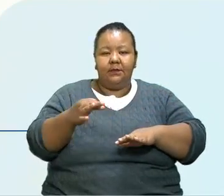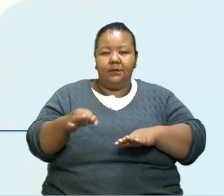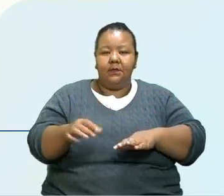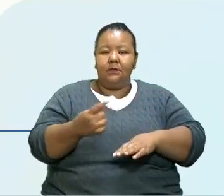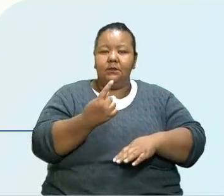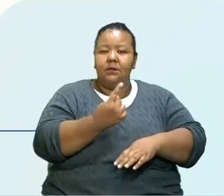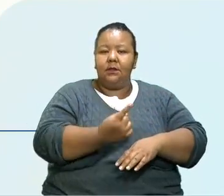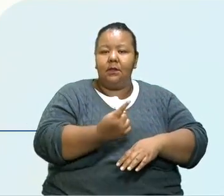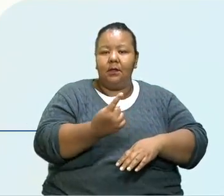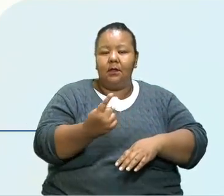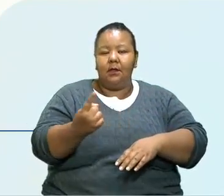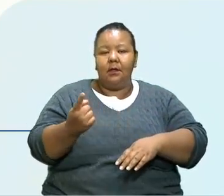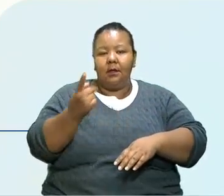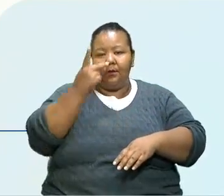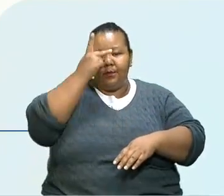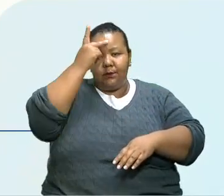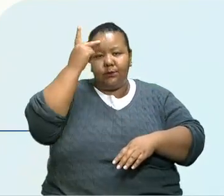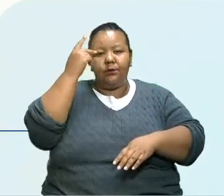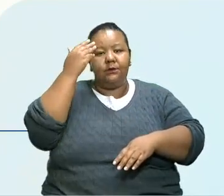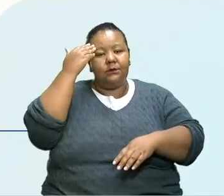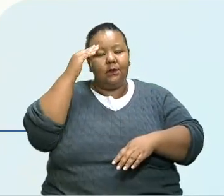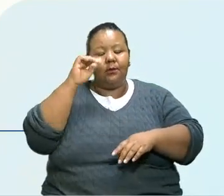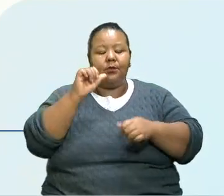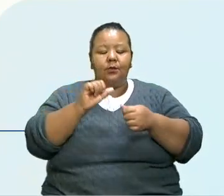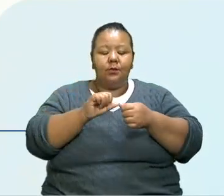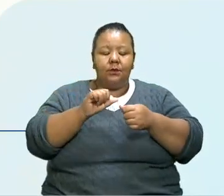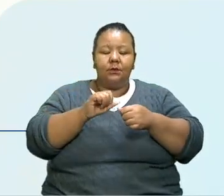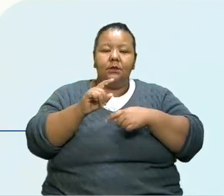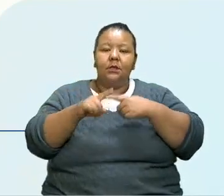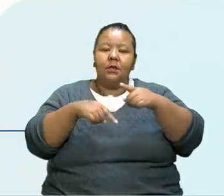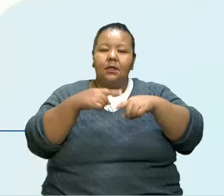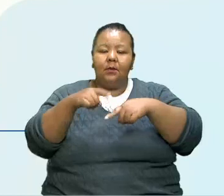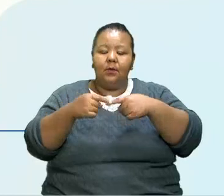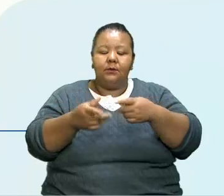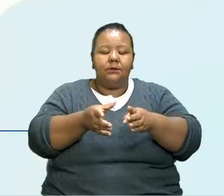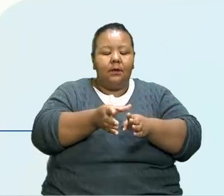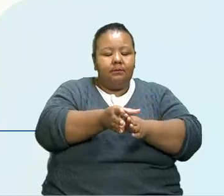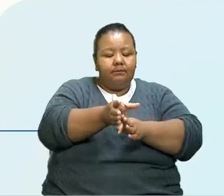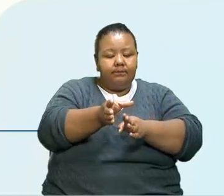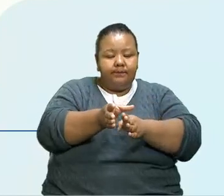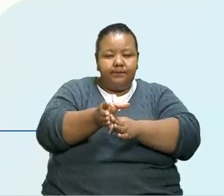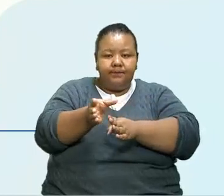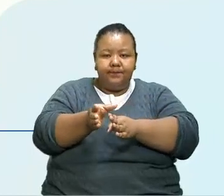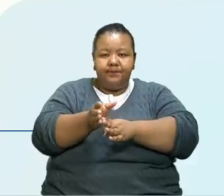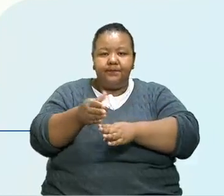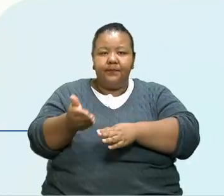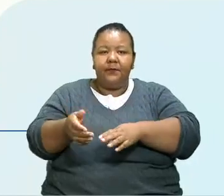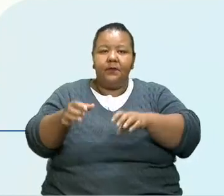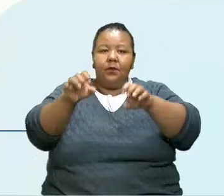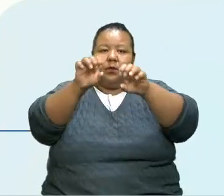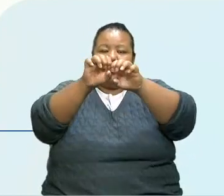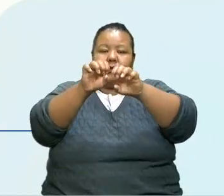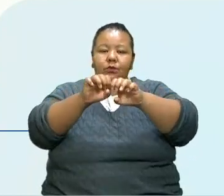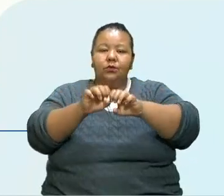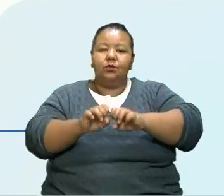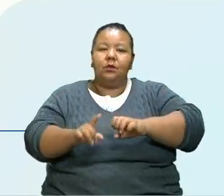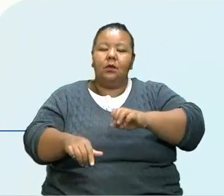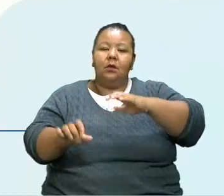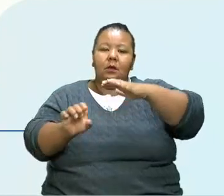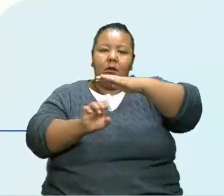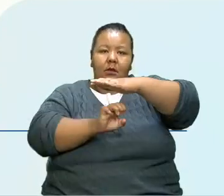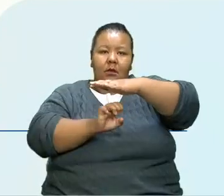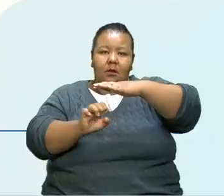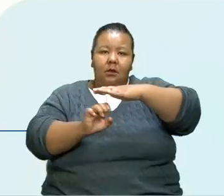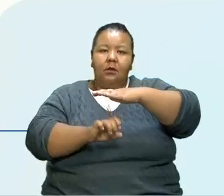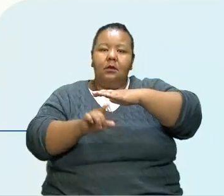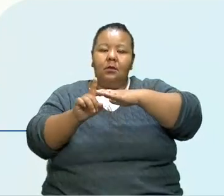ser feito, para depois você dar o direcionamento, para você dar o start. Então, uma estrutura organizacional, ela pode